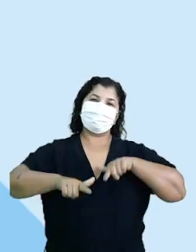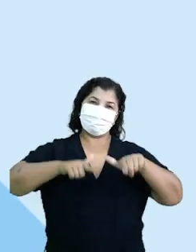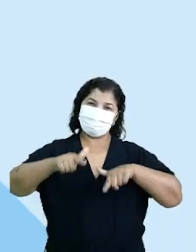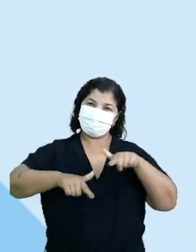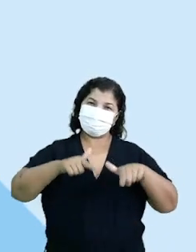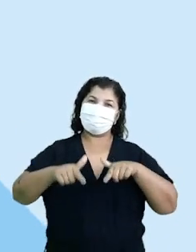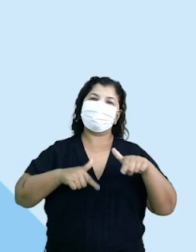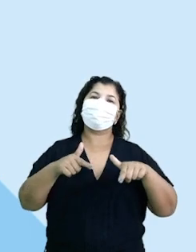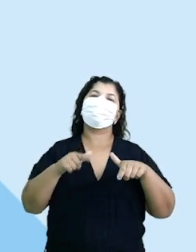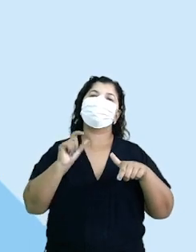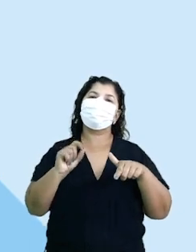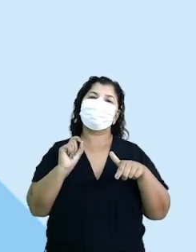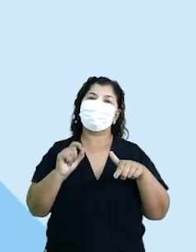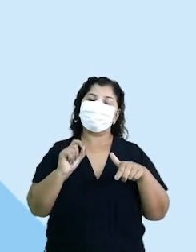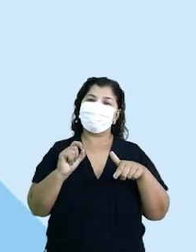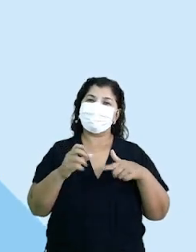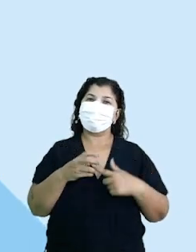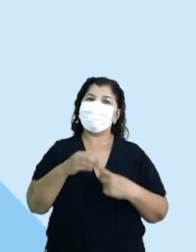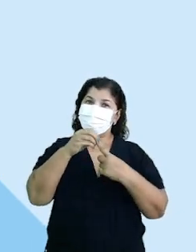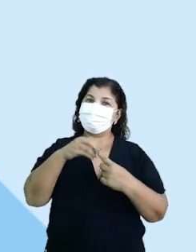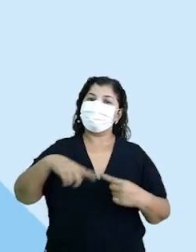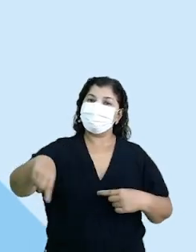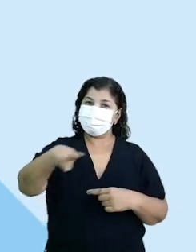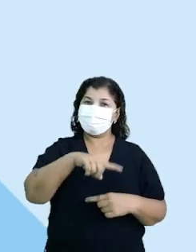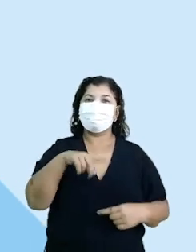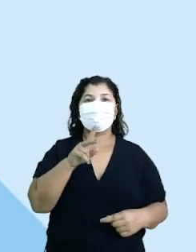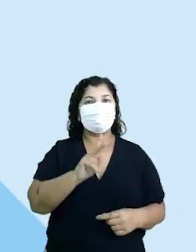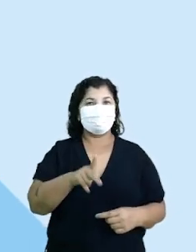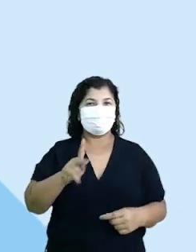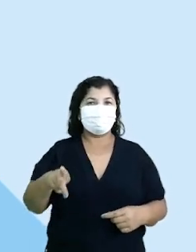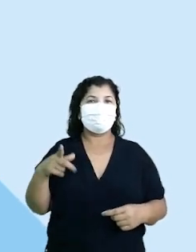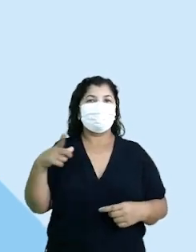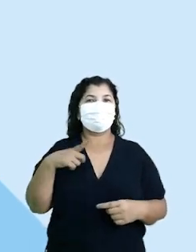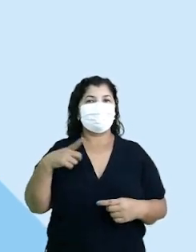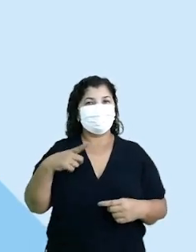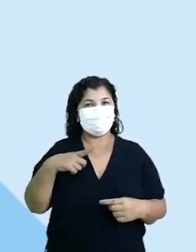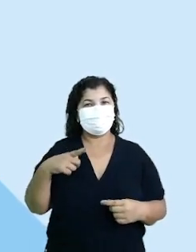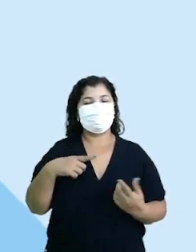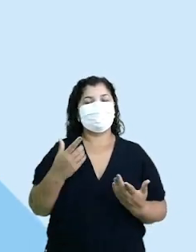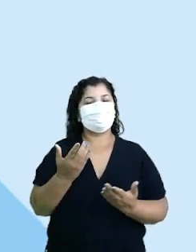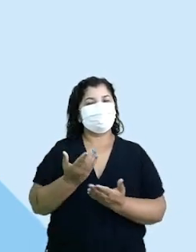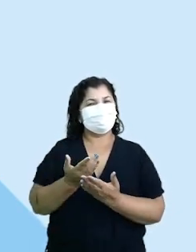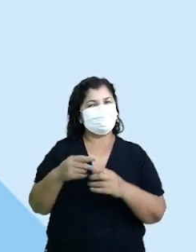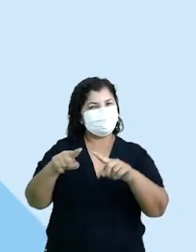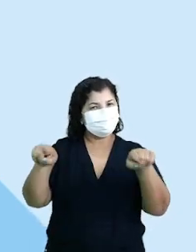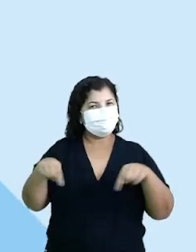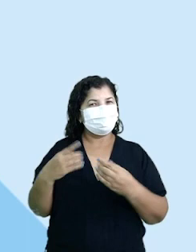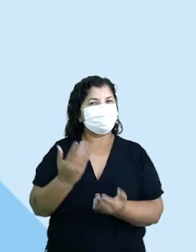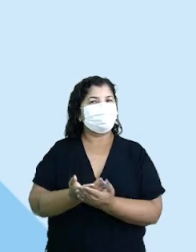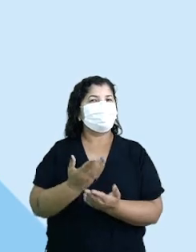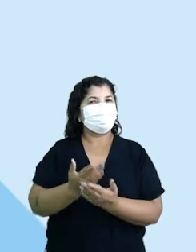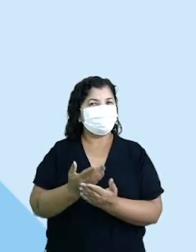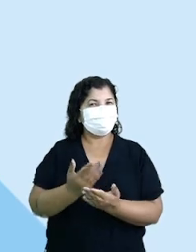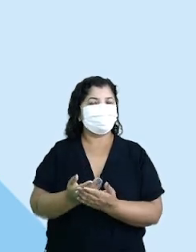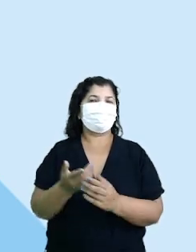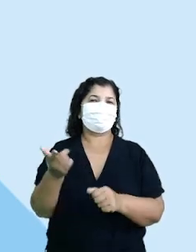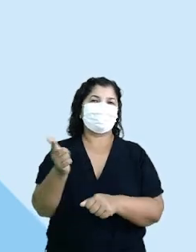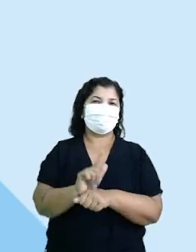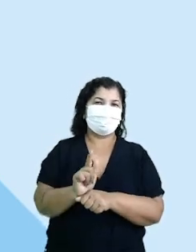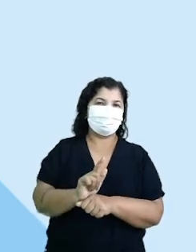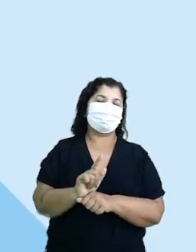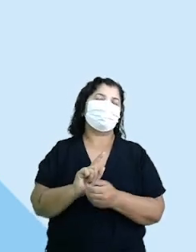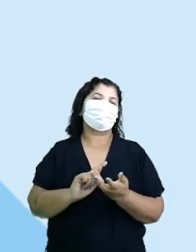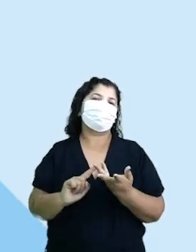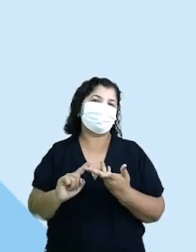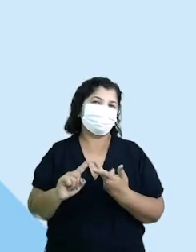Fruto do trabalho principalmente de você aí, professor, que está no chão da escola, aí na sua gerência, fazendo a diferença